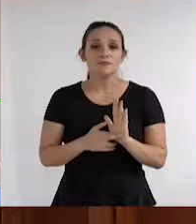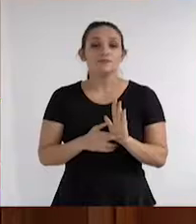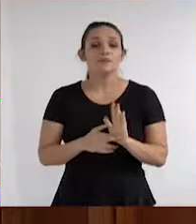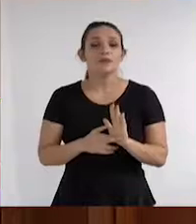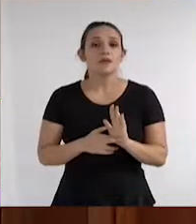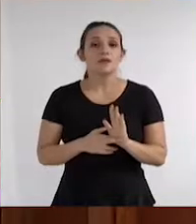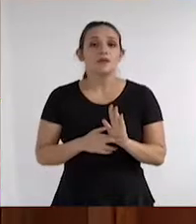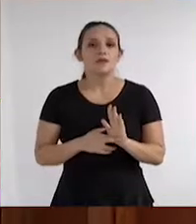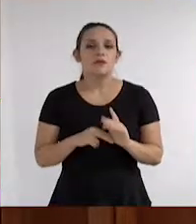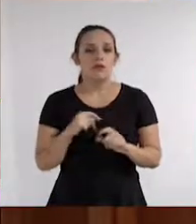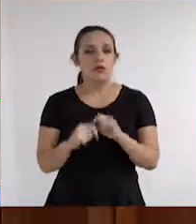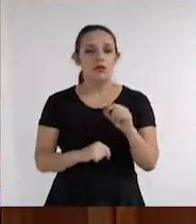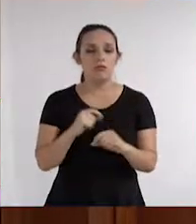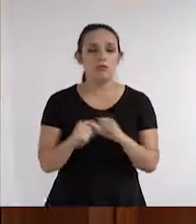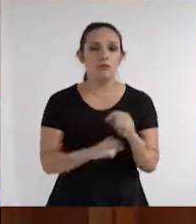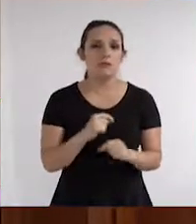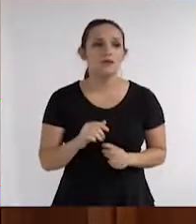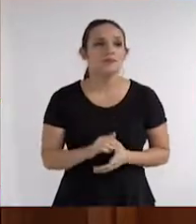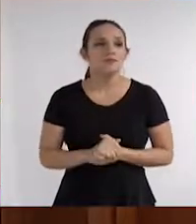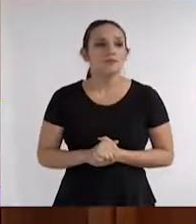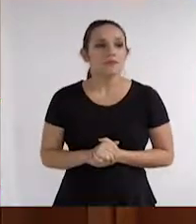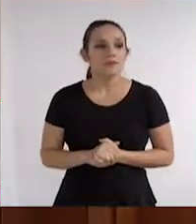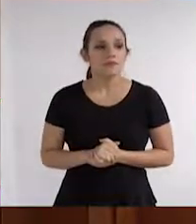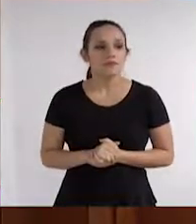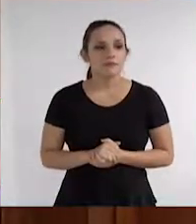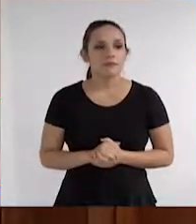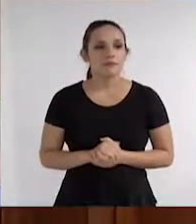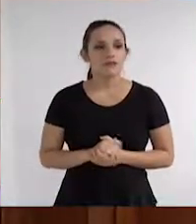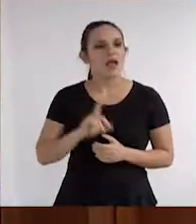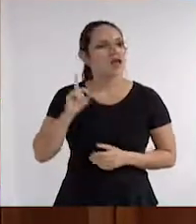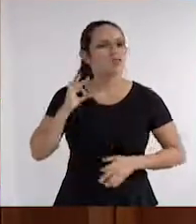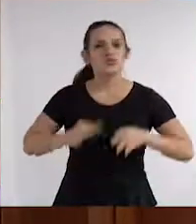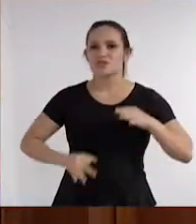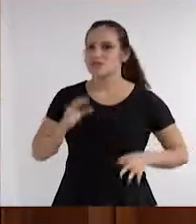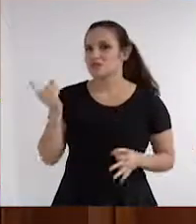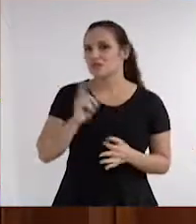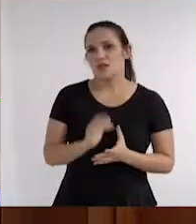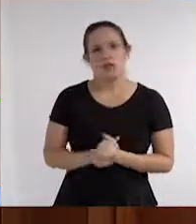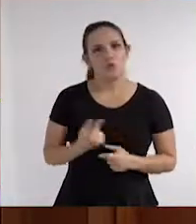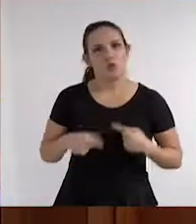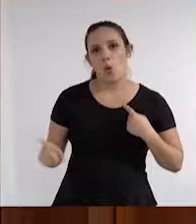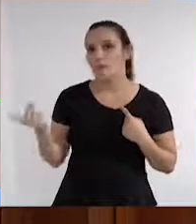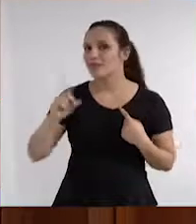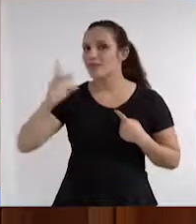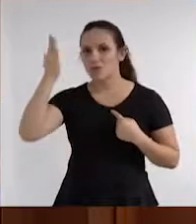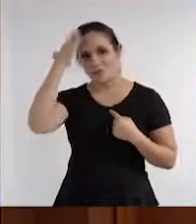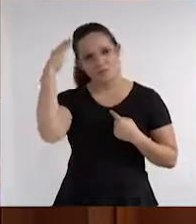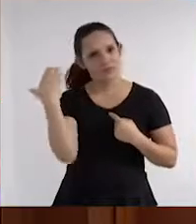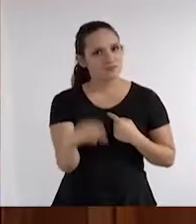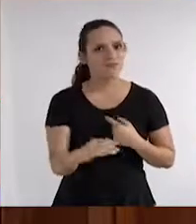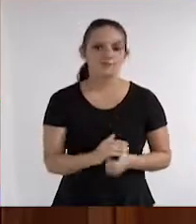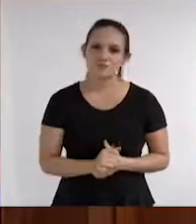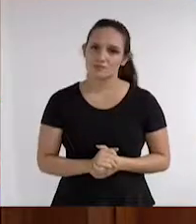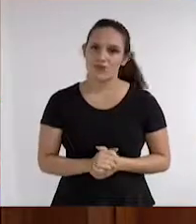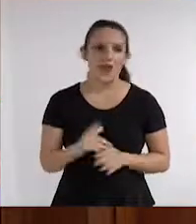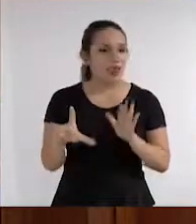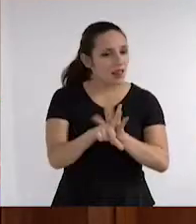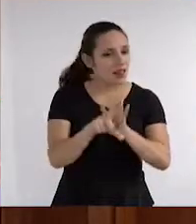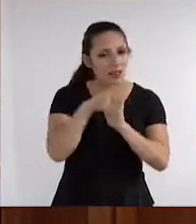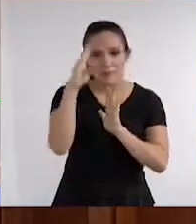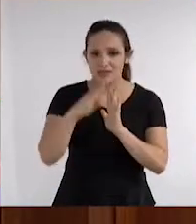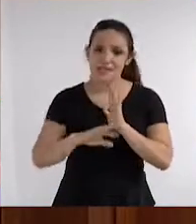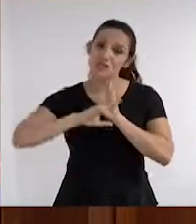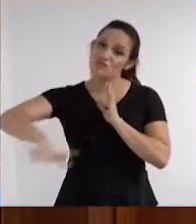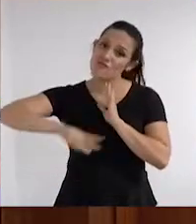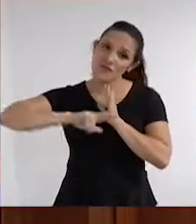qualificamos como tribunal de exceção, é porque excede, porque é injusto, porque não se comporta com aquilo que está preconizado nas leis brasileiras, é